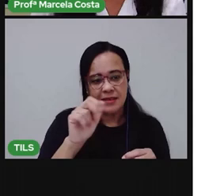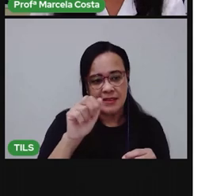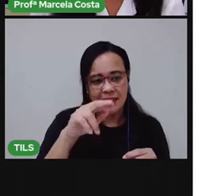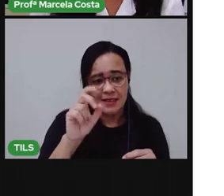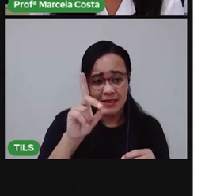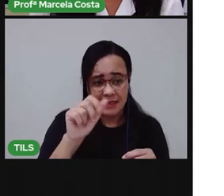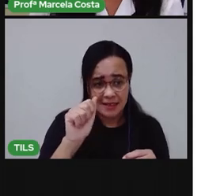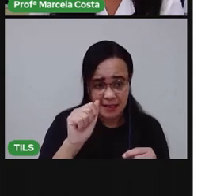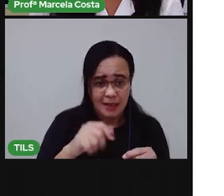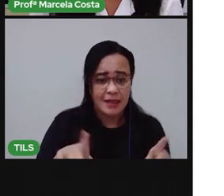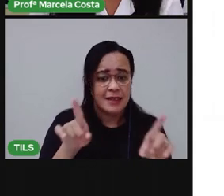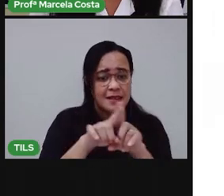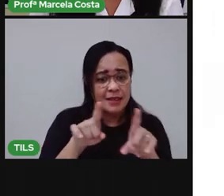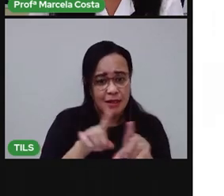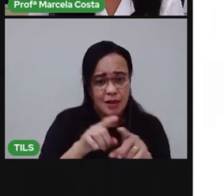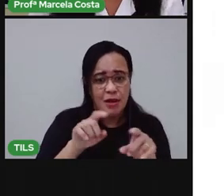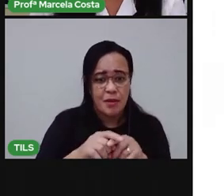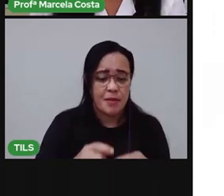amarelinha,